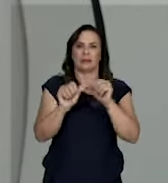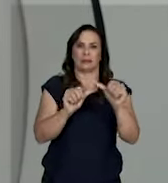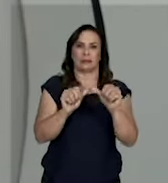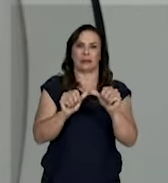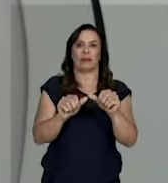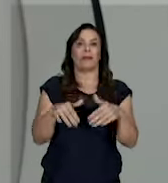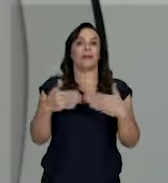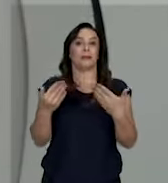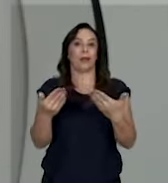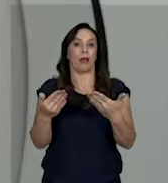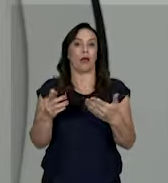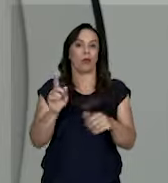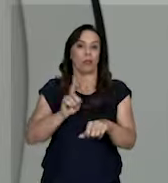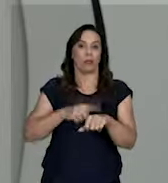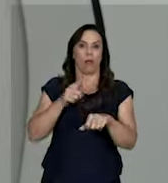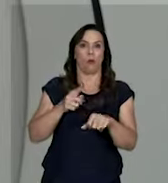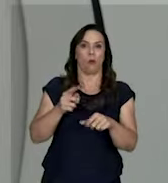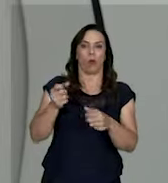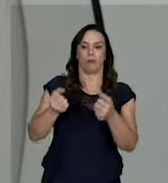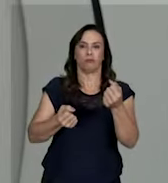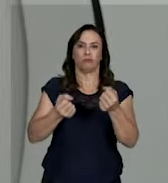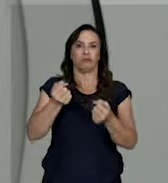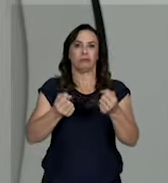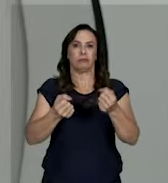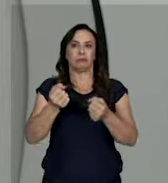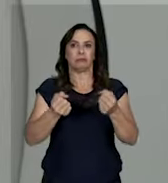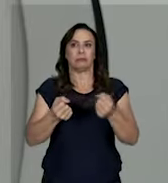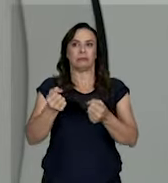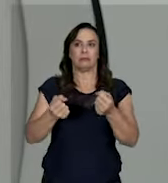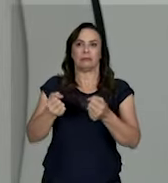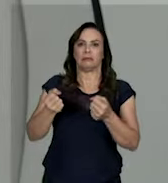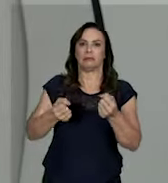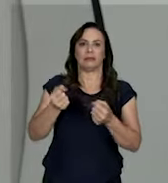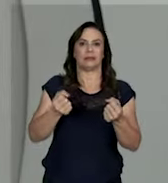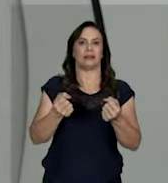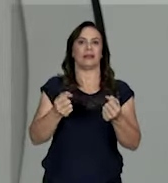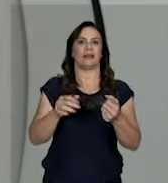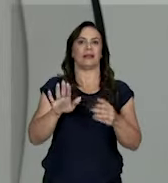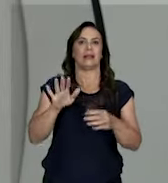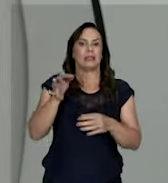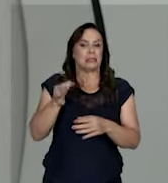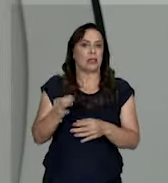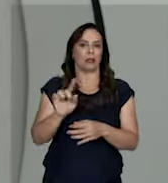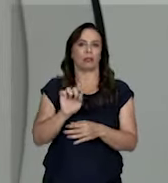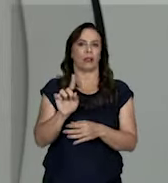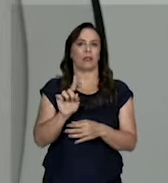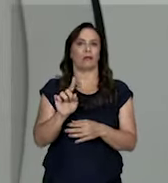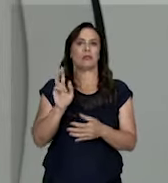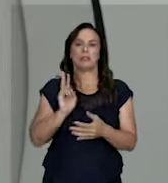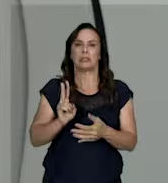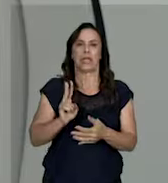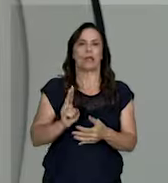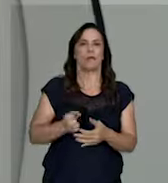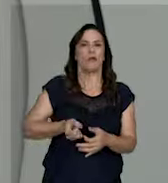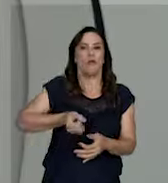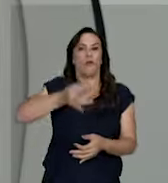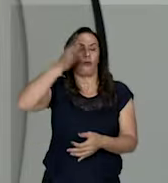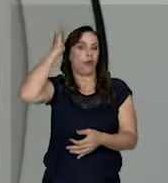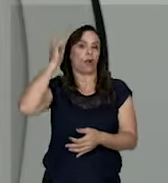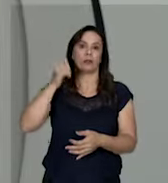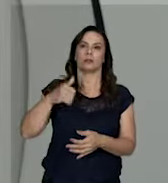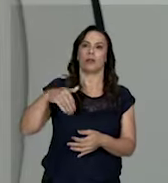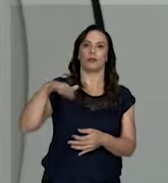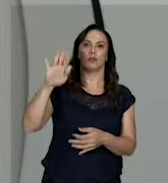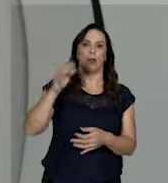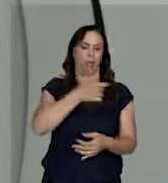insegura. São pessoas que aceleram mais, né, não usam cinto de segurança. Então, esses acidentes,